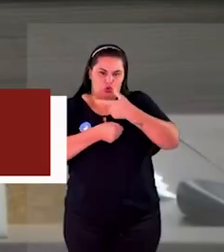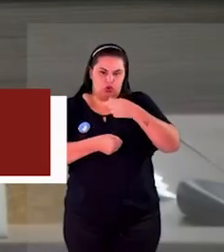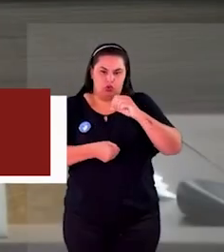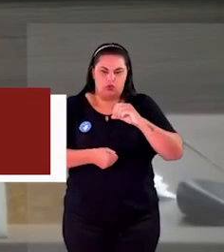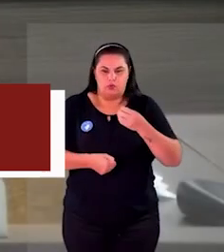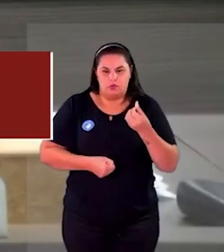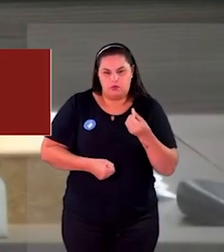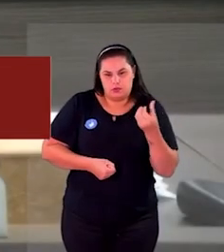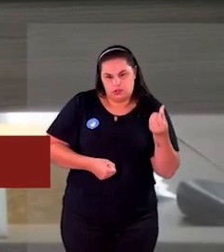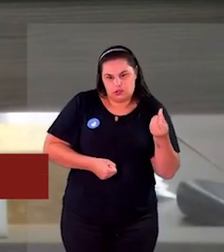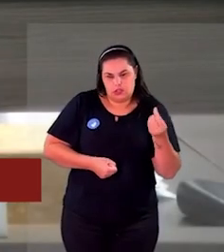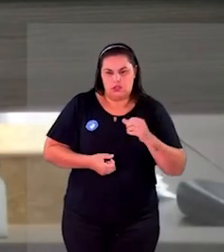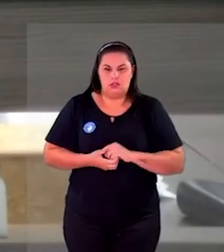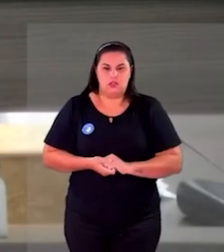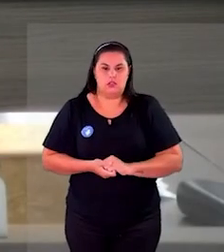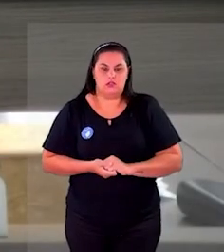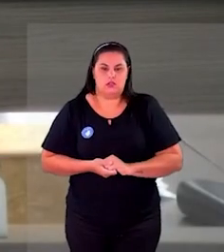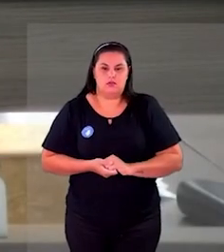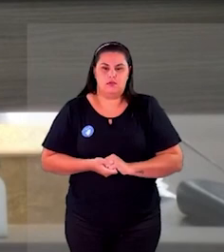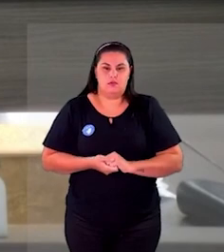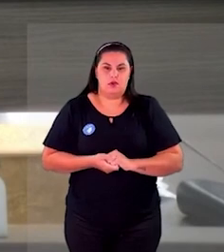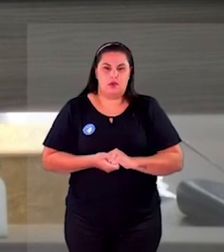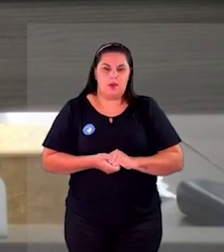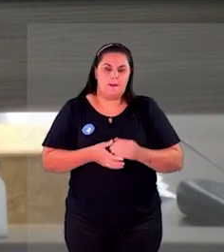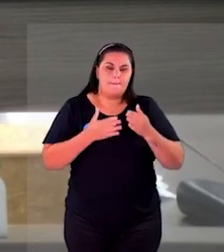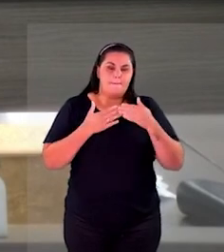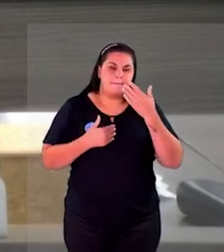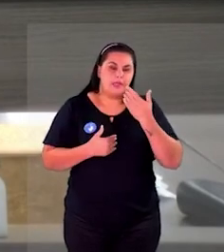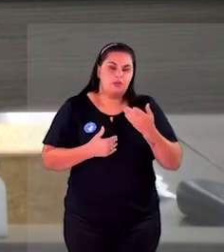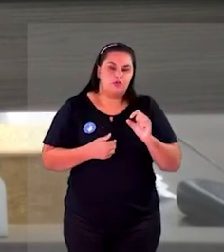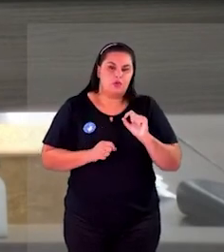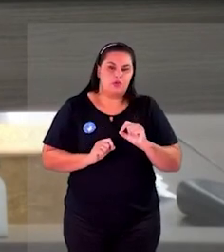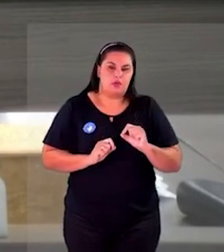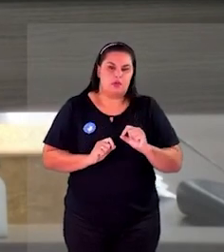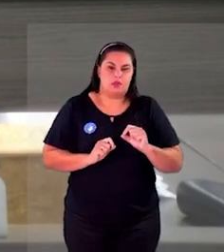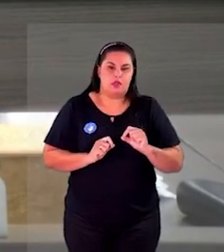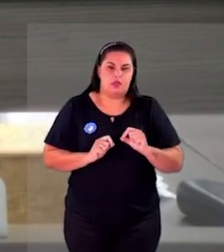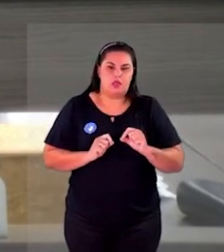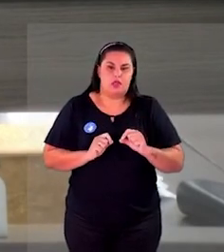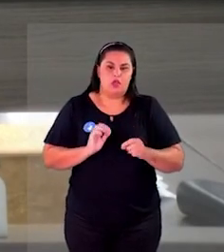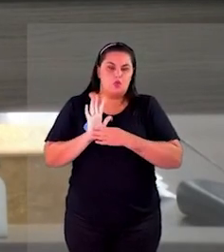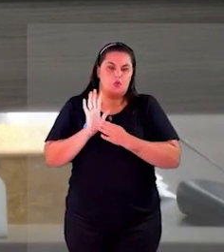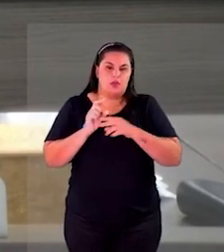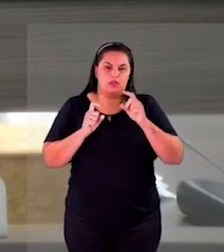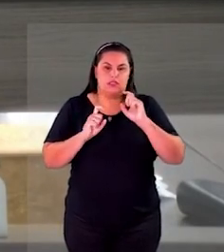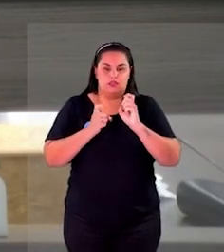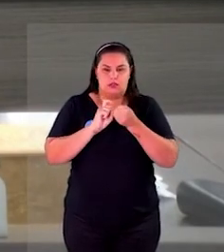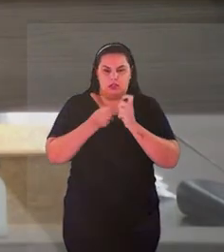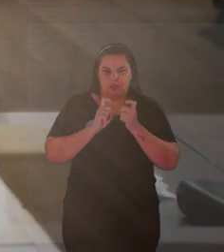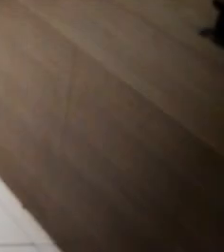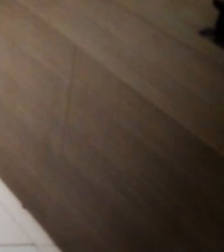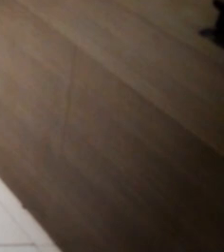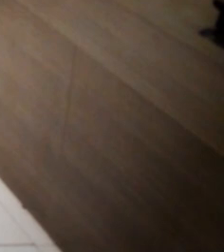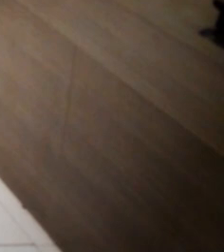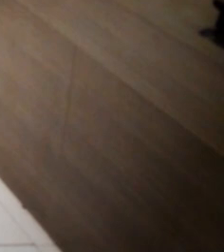Nacional e nas ações para a redução da taxa de ocupação do sistema prisional. O texto orienta que os ramos e